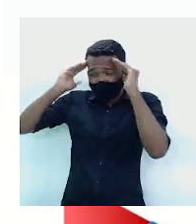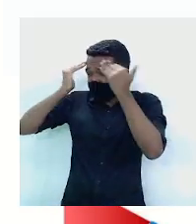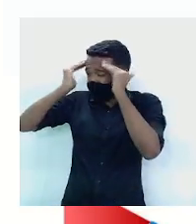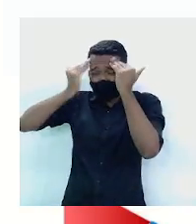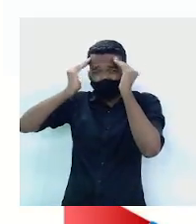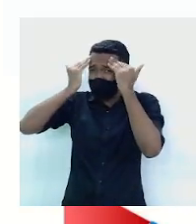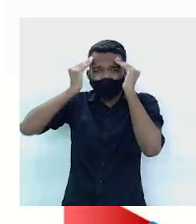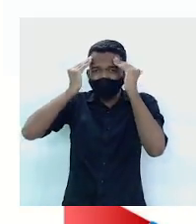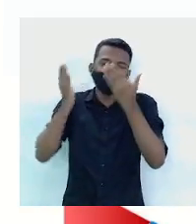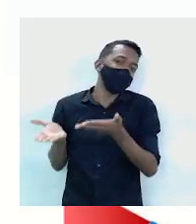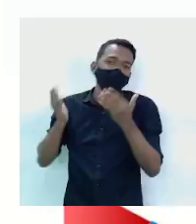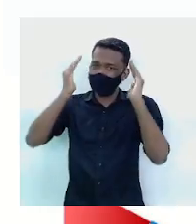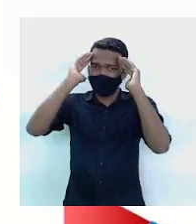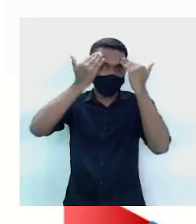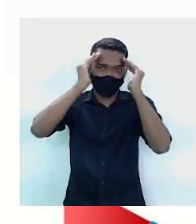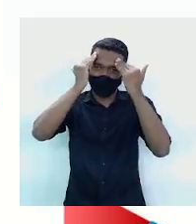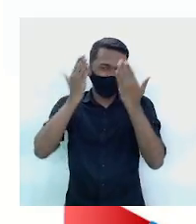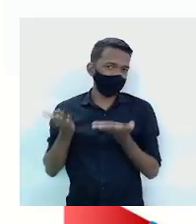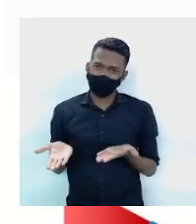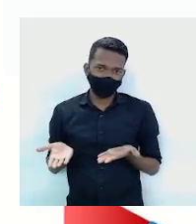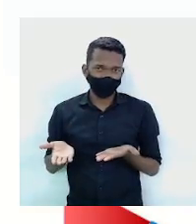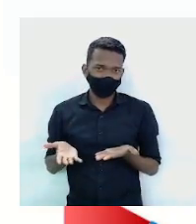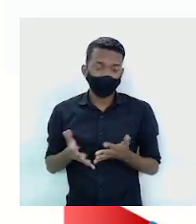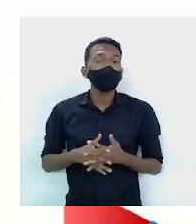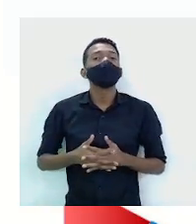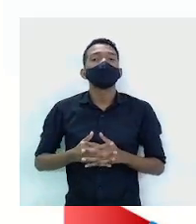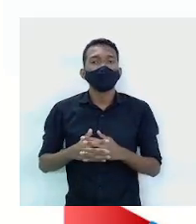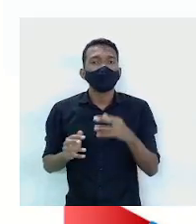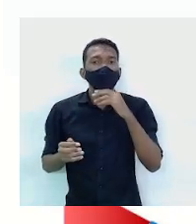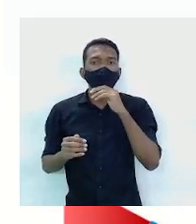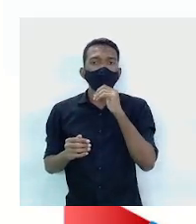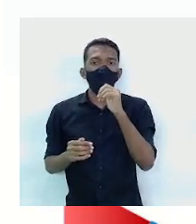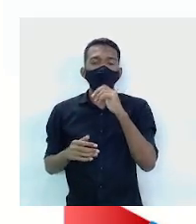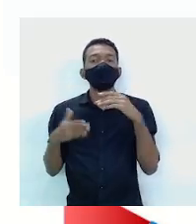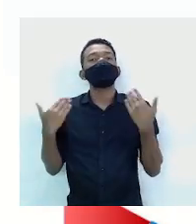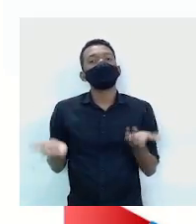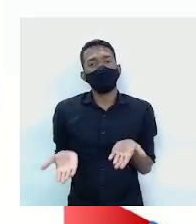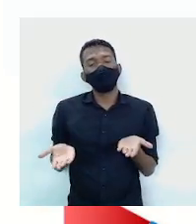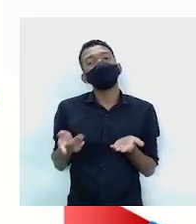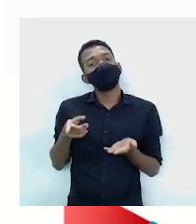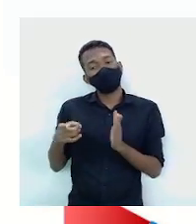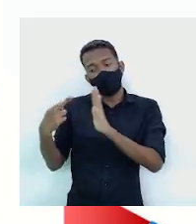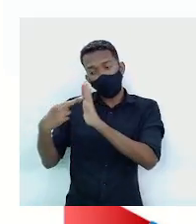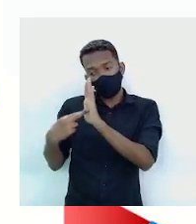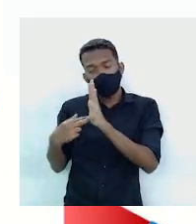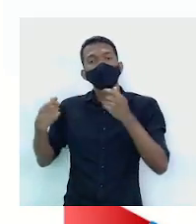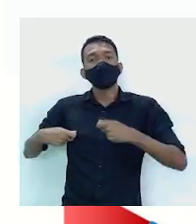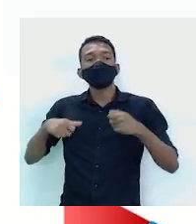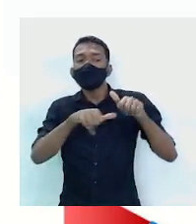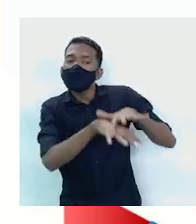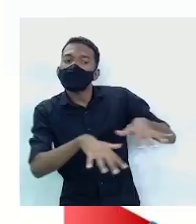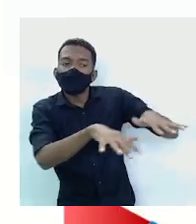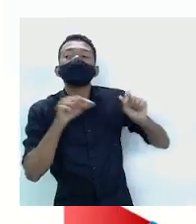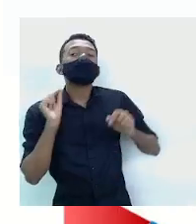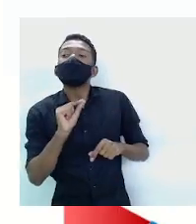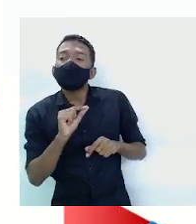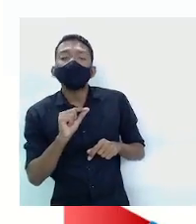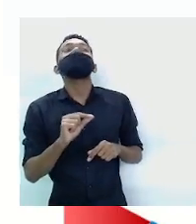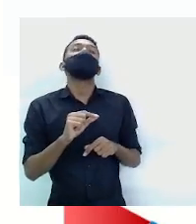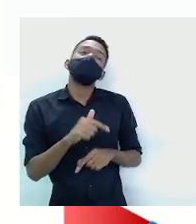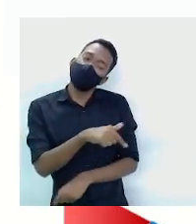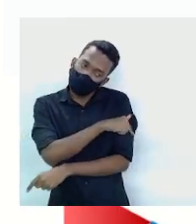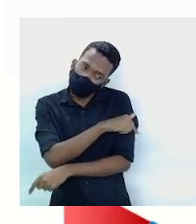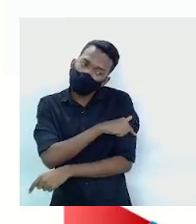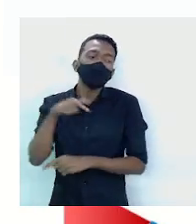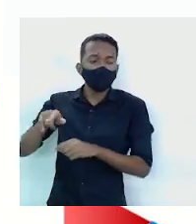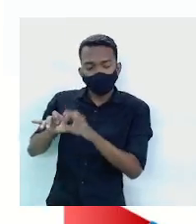pouquinho de dificuldade para entender esse assunto. Então, o roteiro ele deve dizer mais ou menos ali, olha, o público para o qual esse vídeo